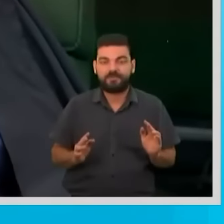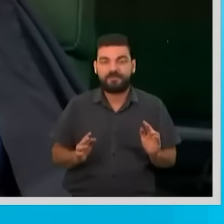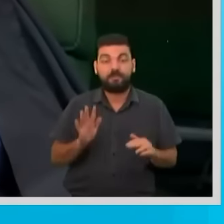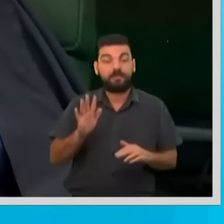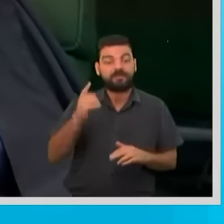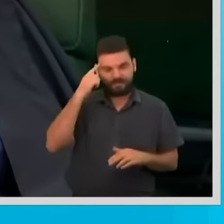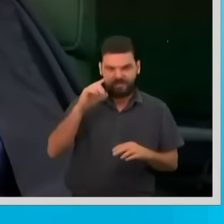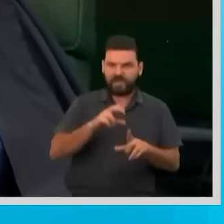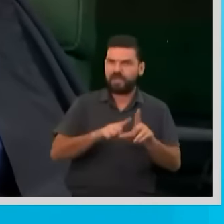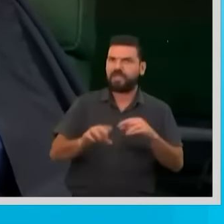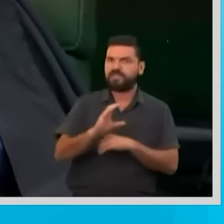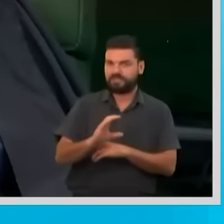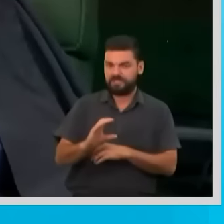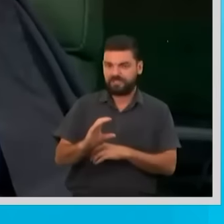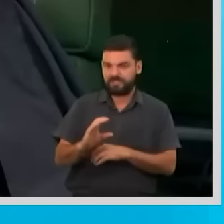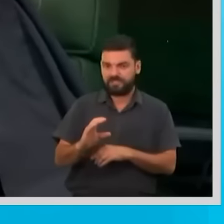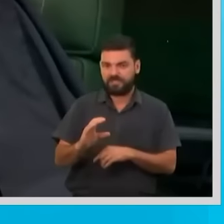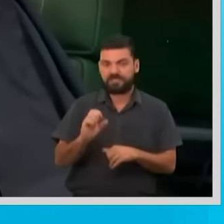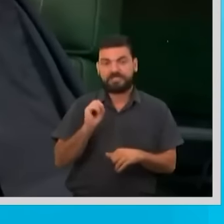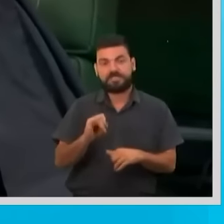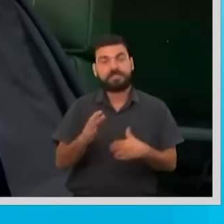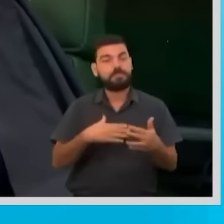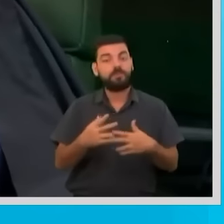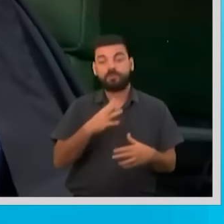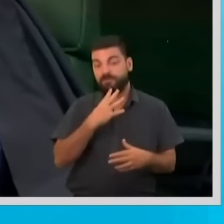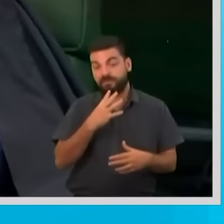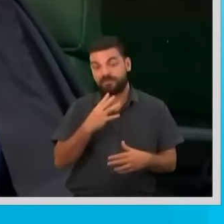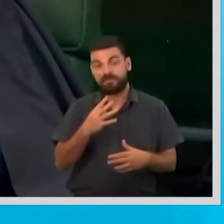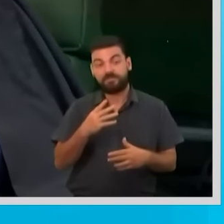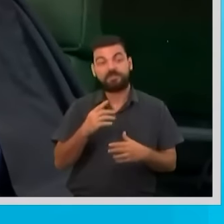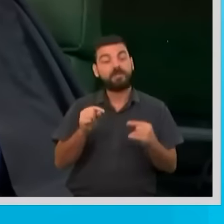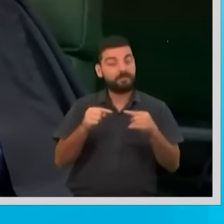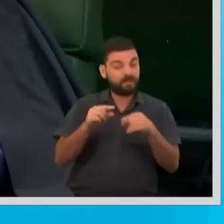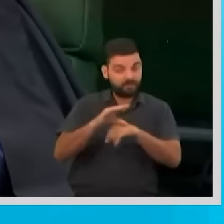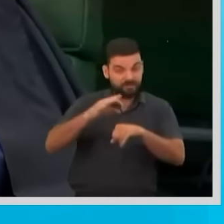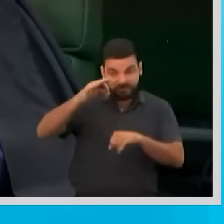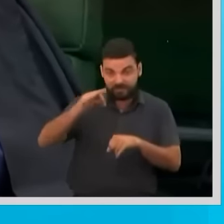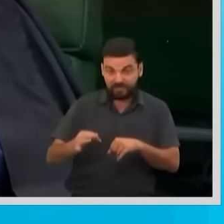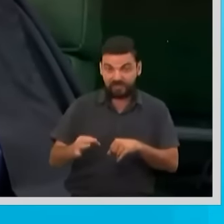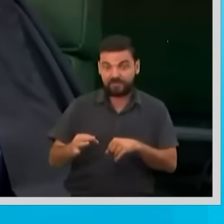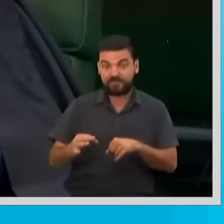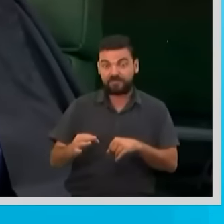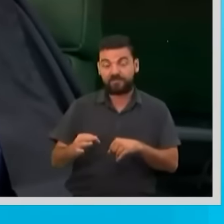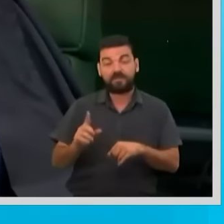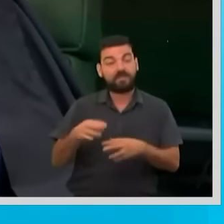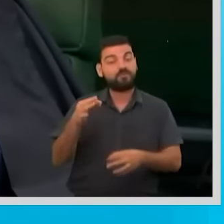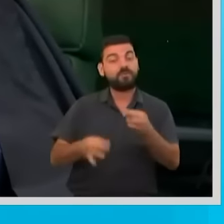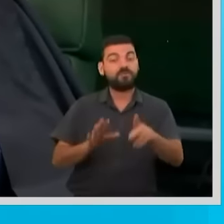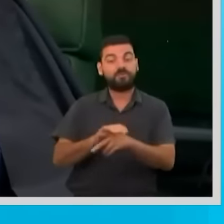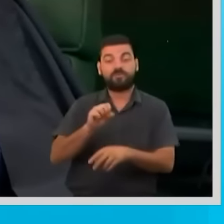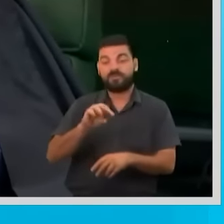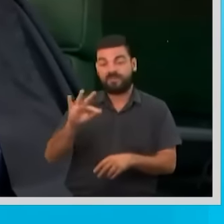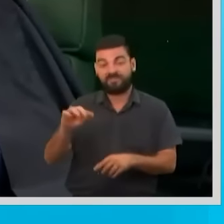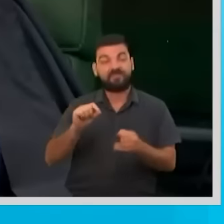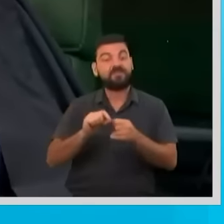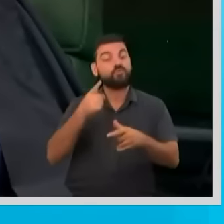atividades então e suspendê-la Qual a consequência para para a empresa como como um todo